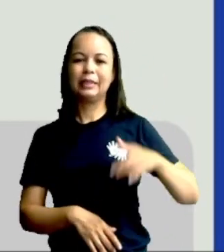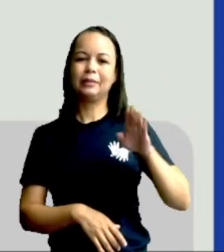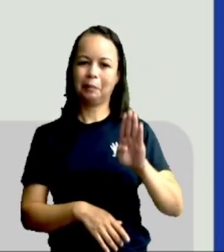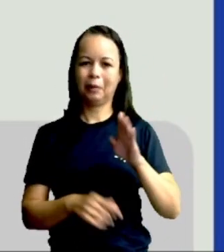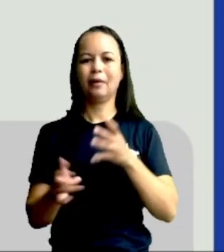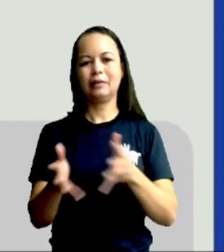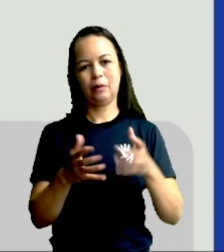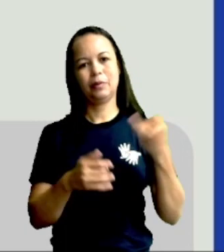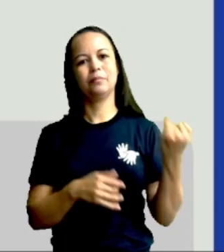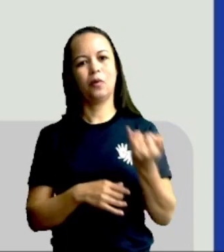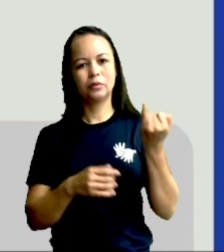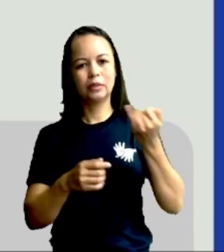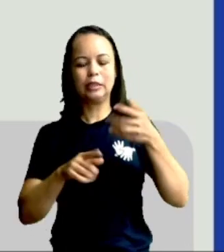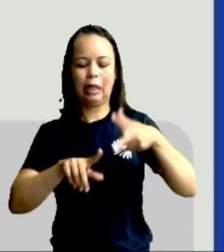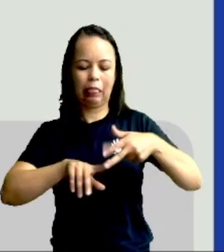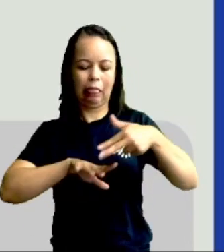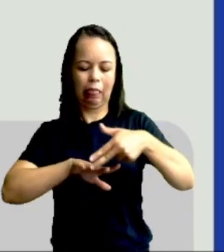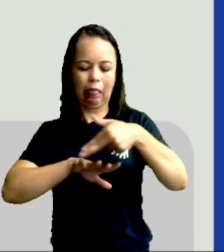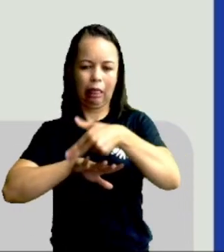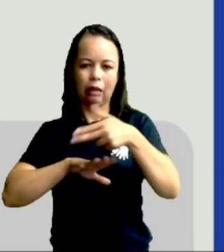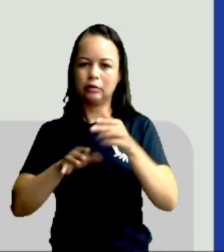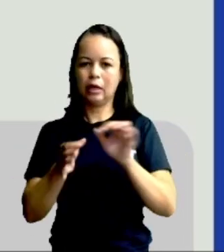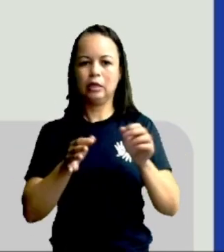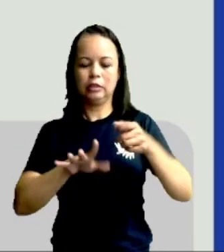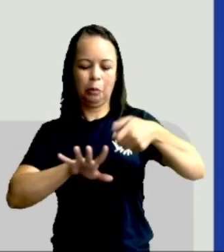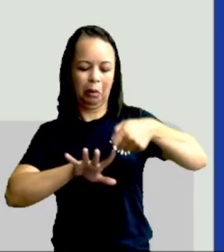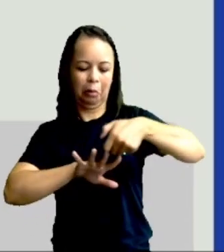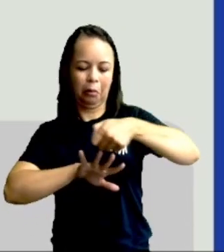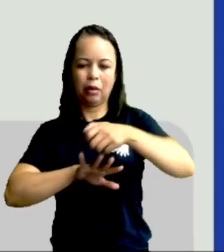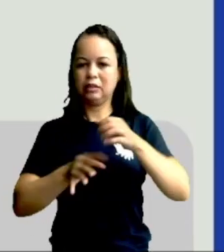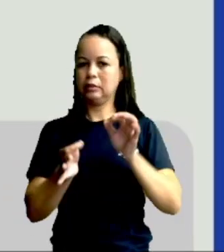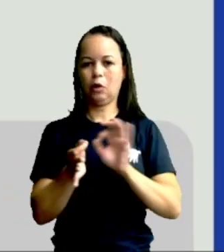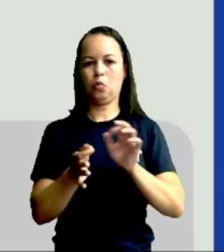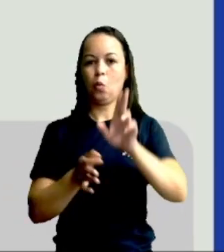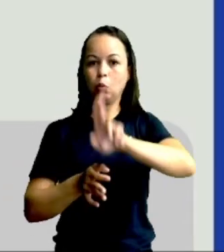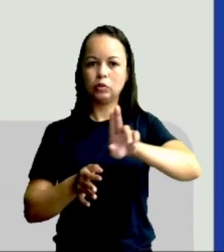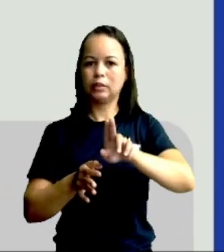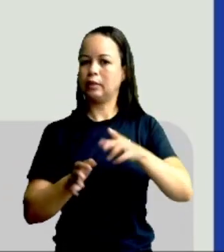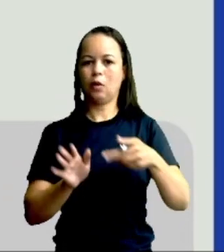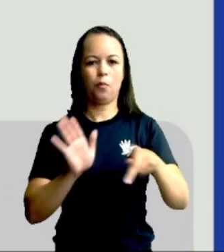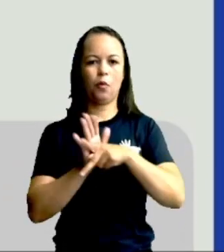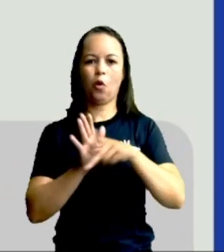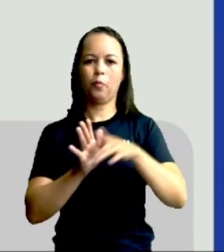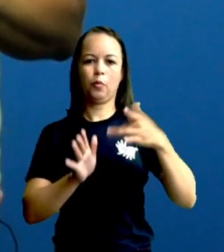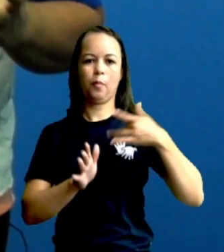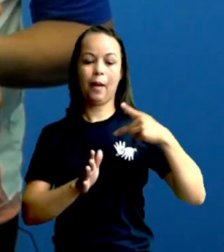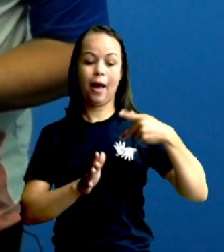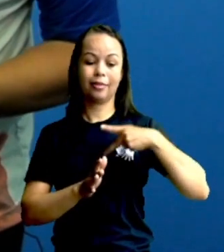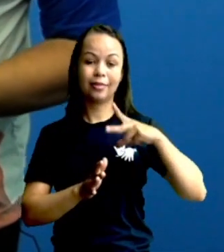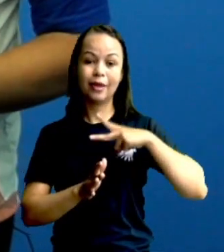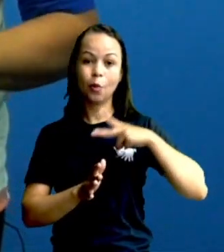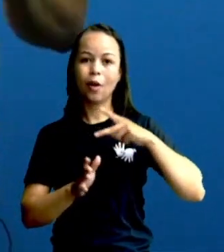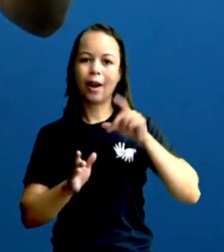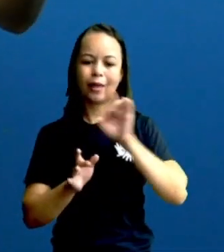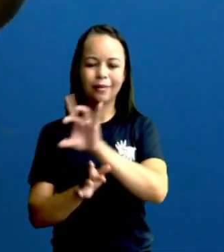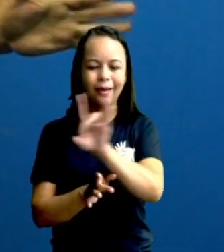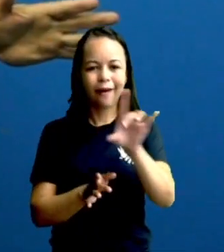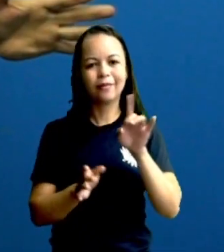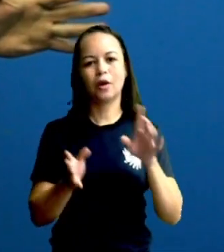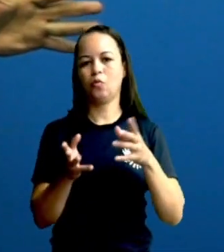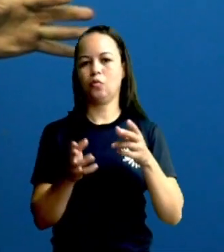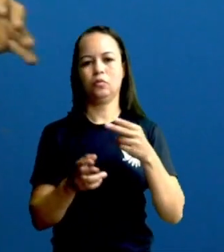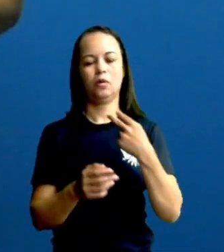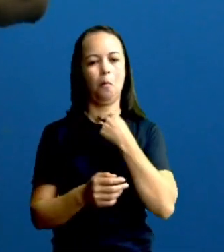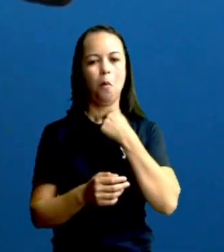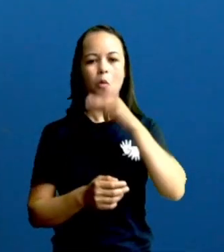sangue. Mais uma vez eu digo para vocês. Nós temos uma... O Brasil. Volta aqui comigo, por favor, produção. Quando a gente pensa no Plano Nacional